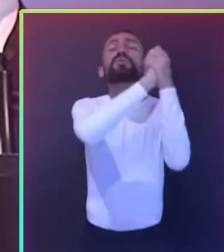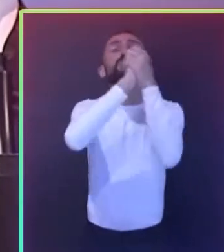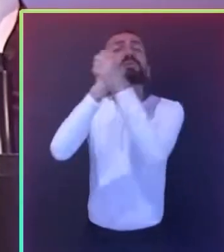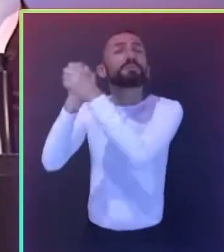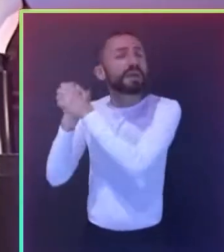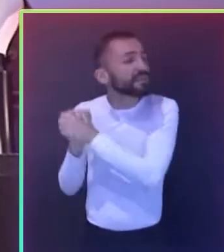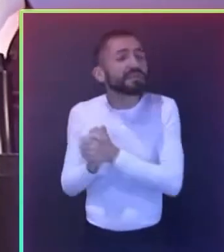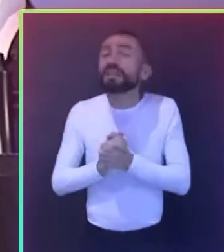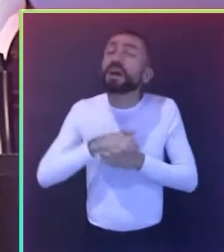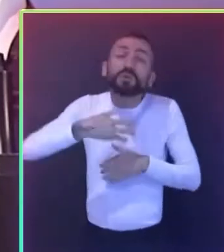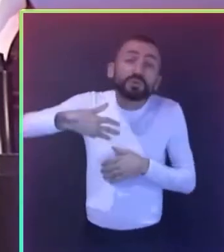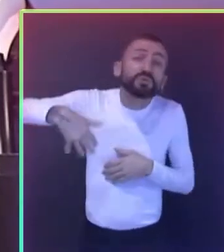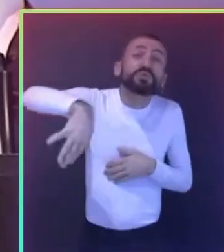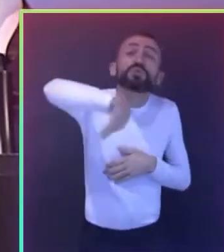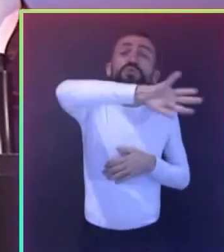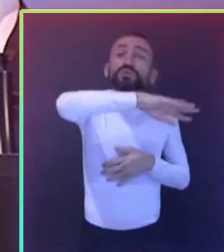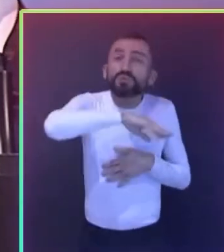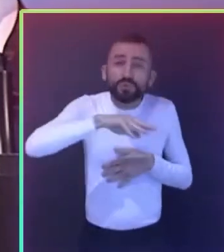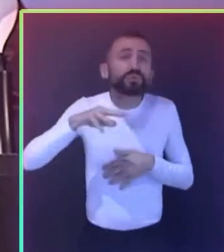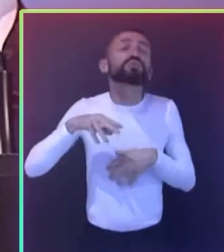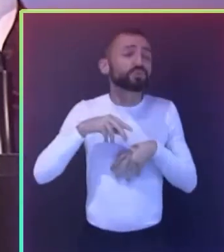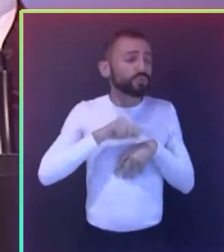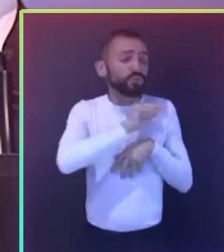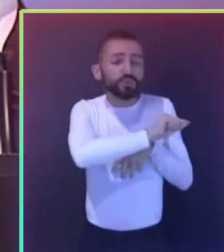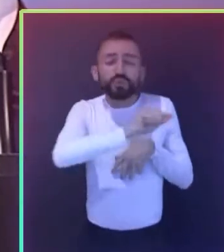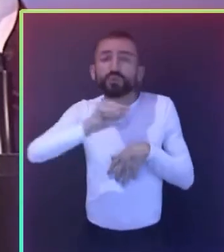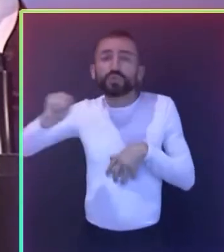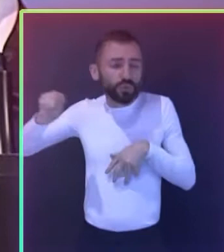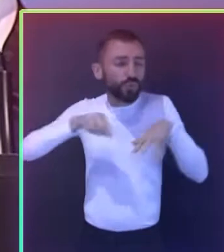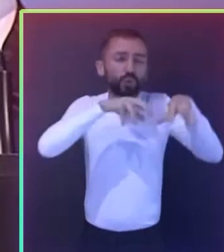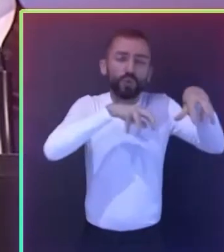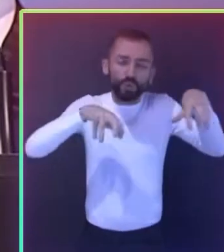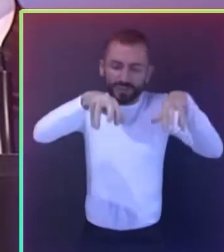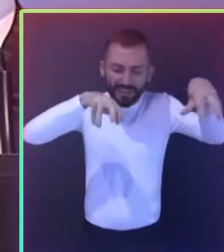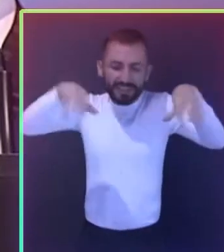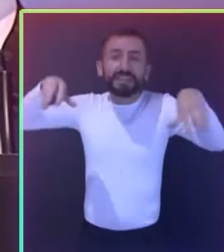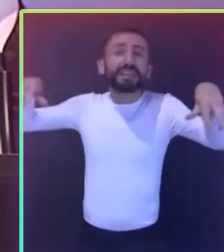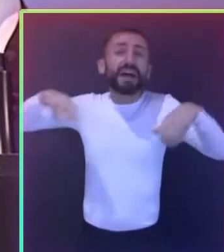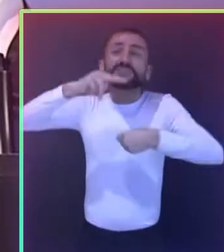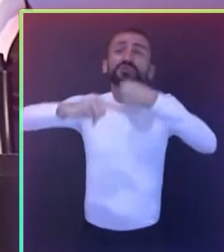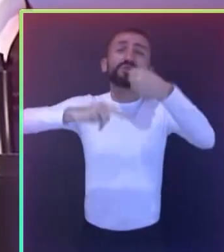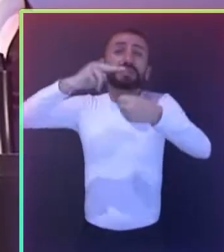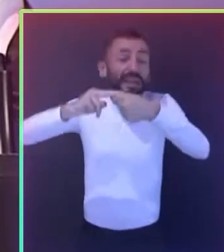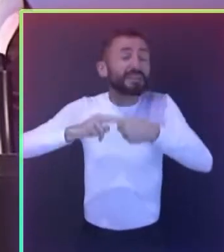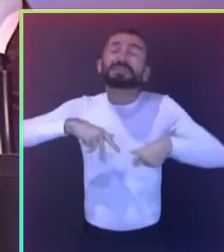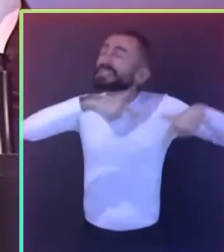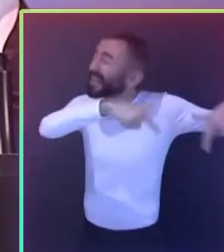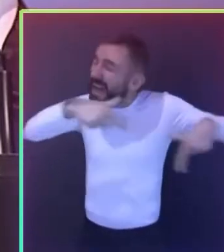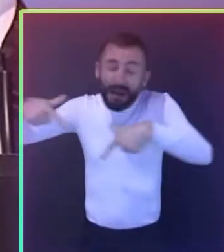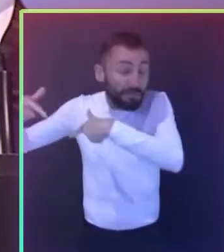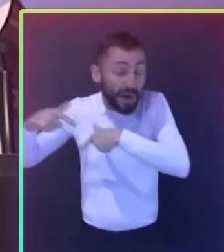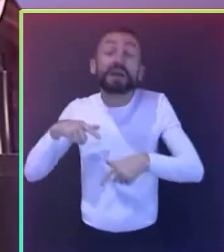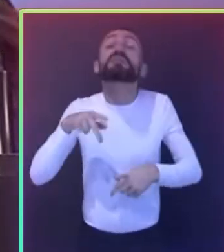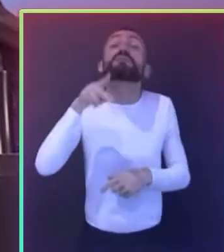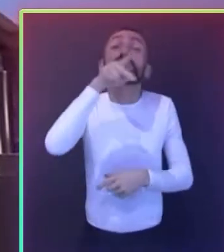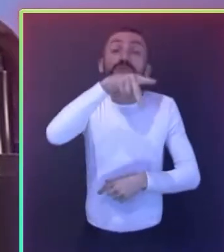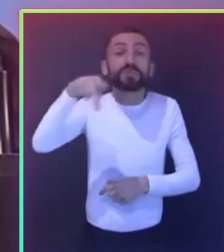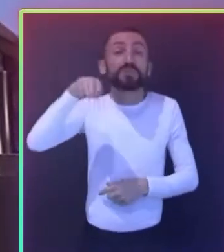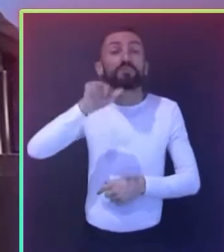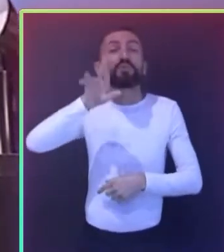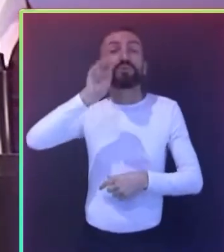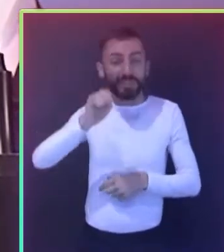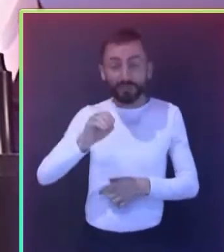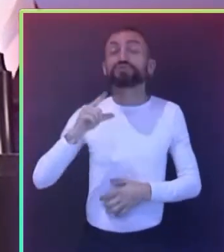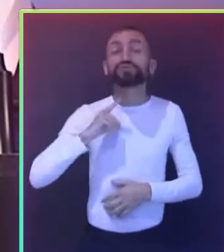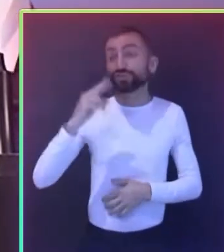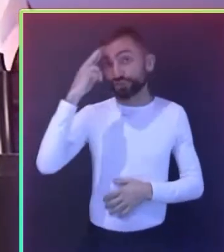universitárias da Unesp pelo trabalho incansável em nome do professor Murilo gaspardo saúde